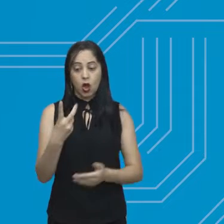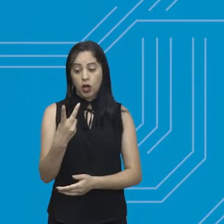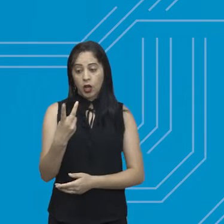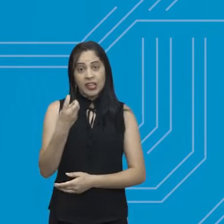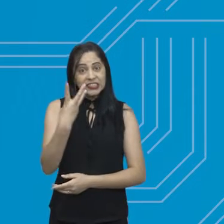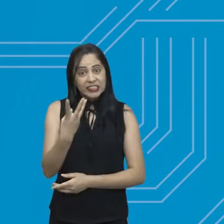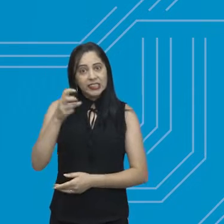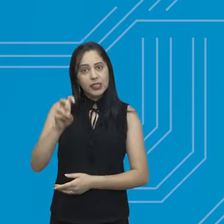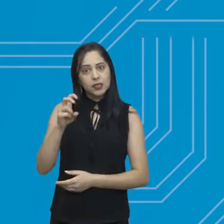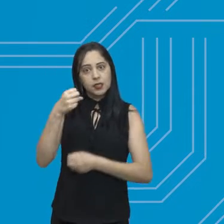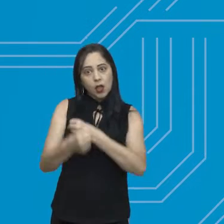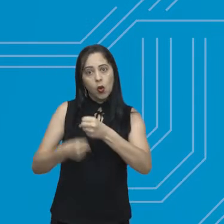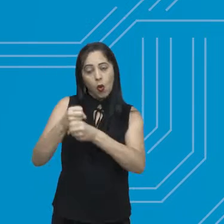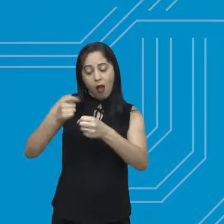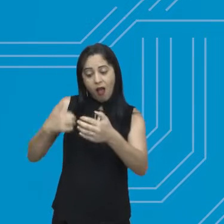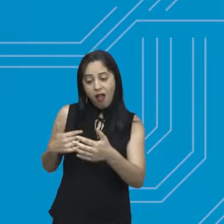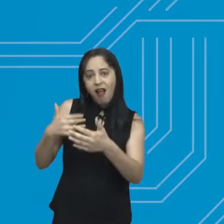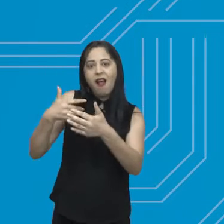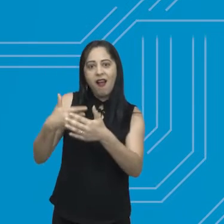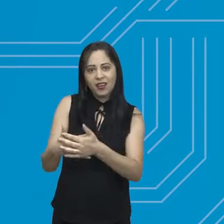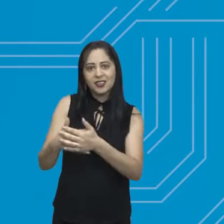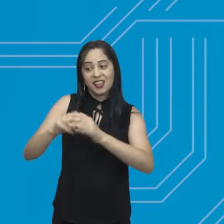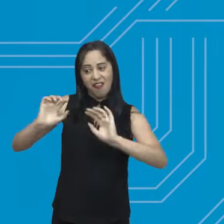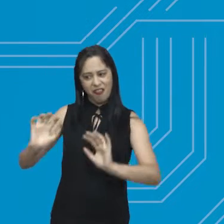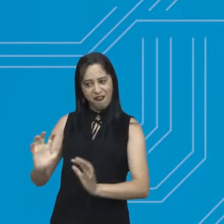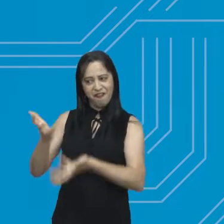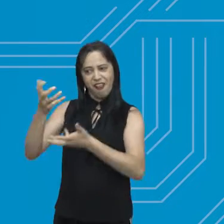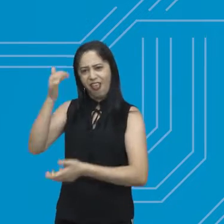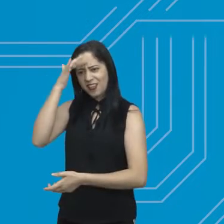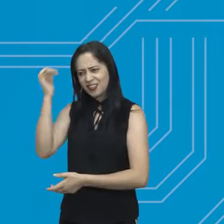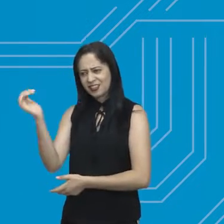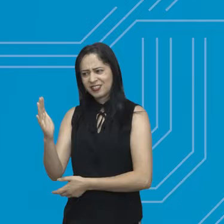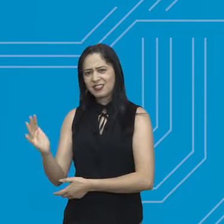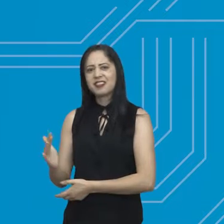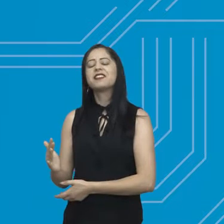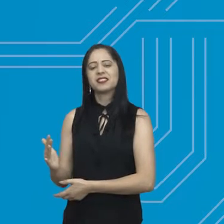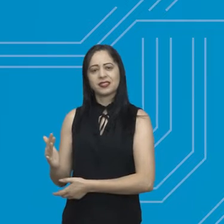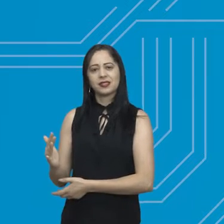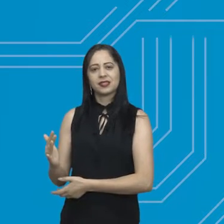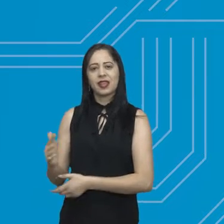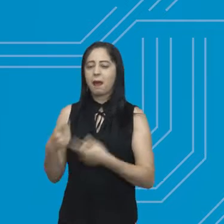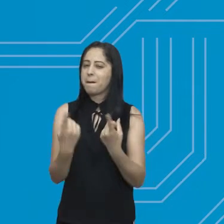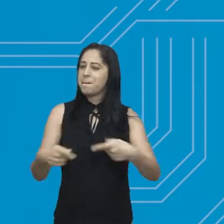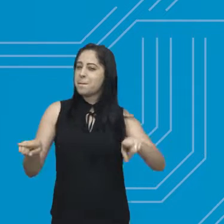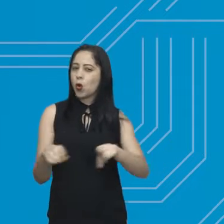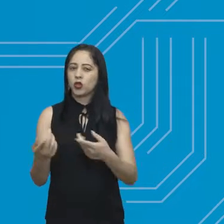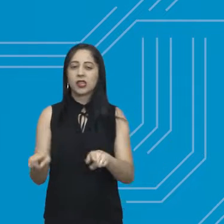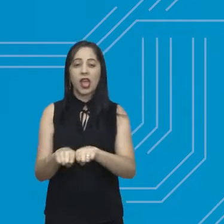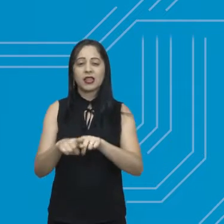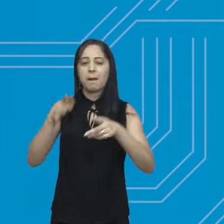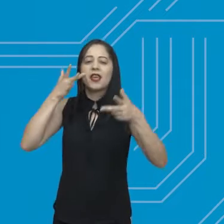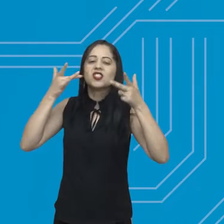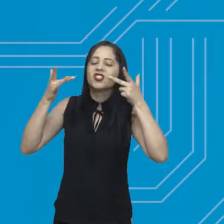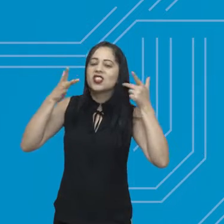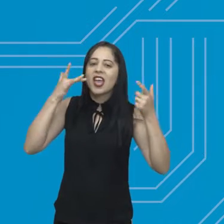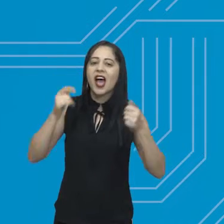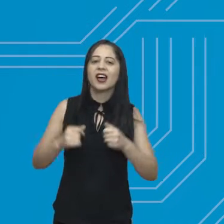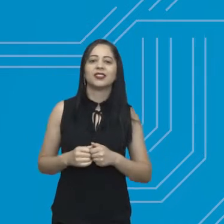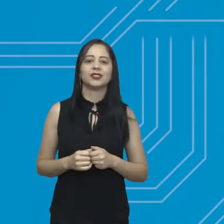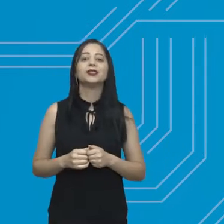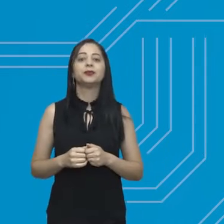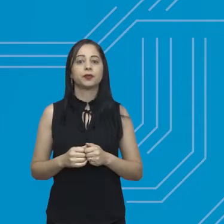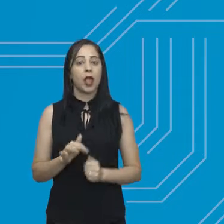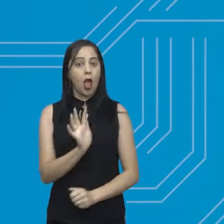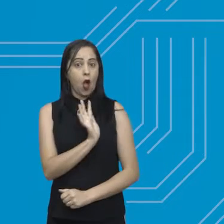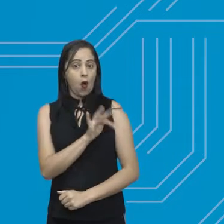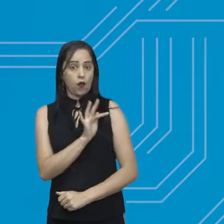Souza, completou 35 anos. Para marcar a data, foi realizada uma cerimônia com atividades lúdicas, muita música e teatro. Para a